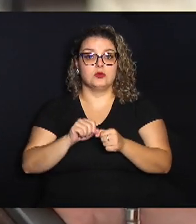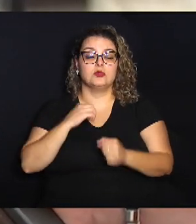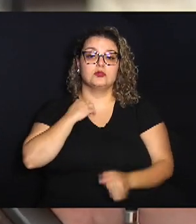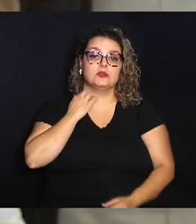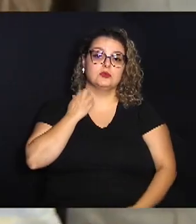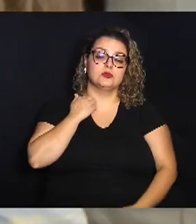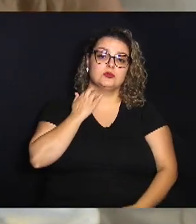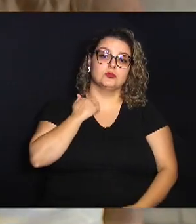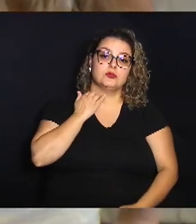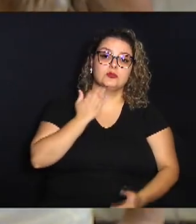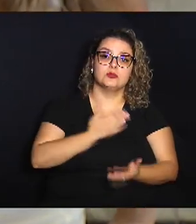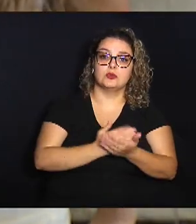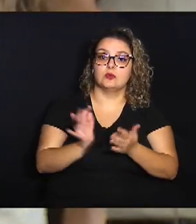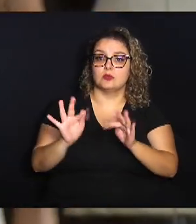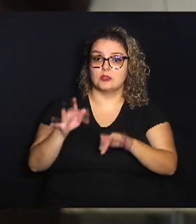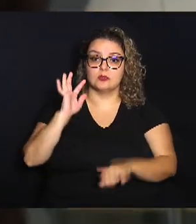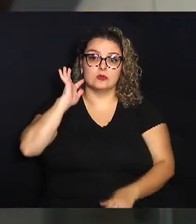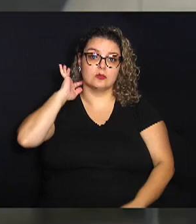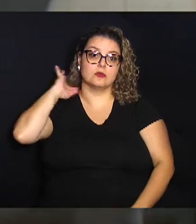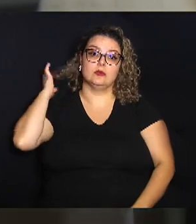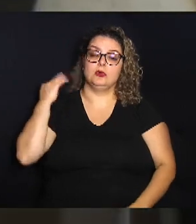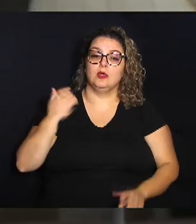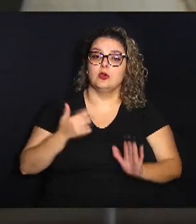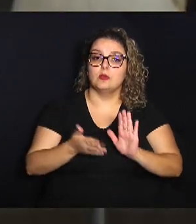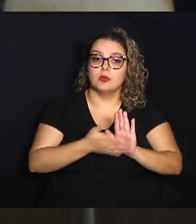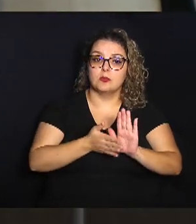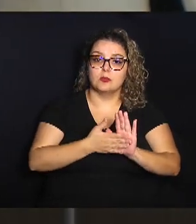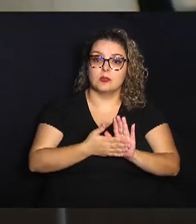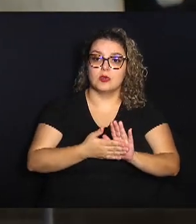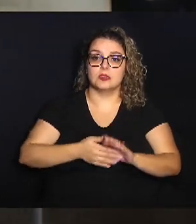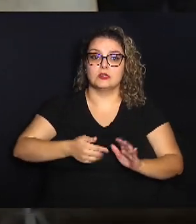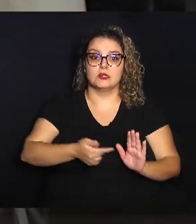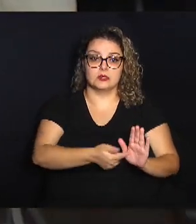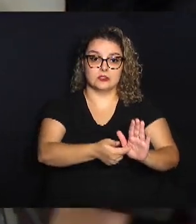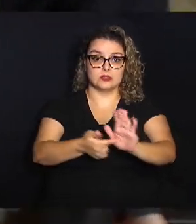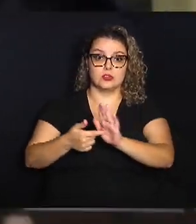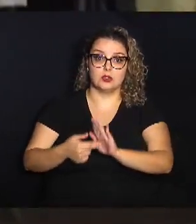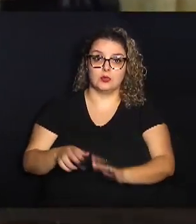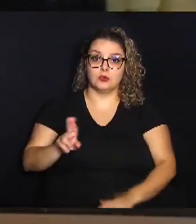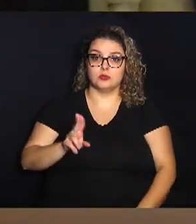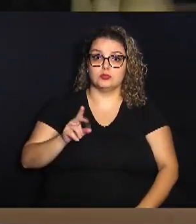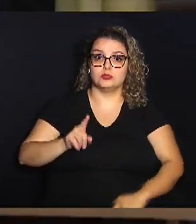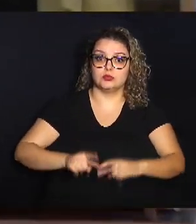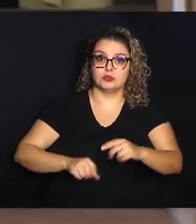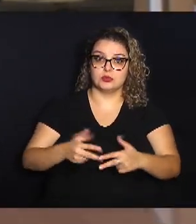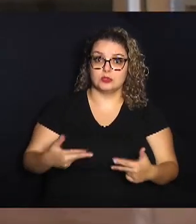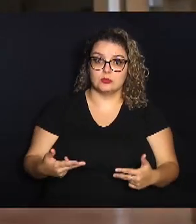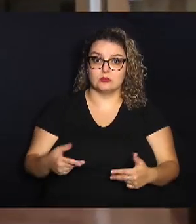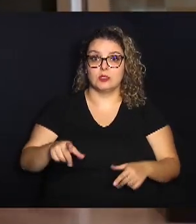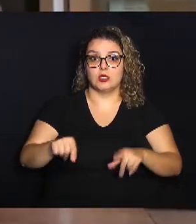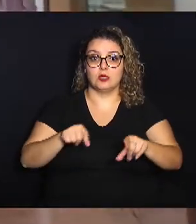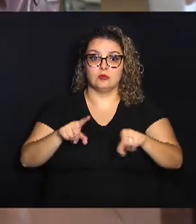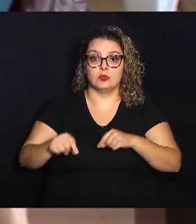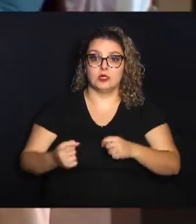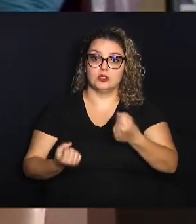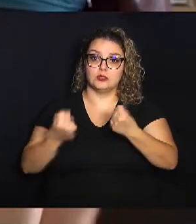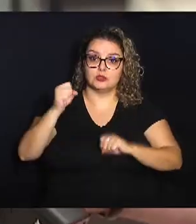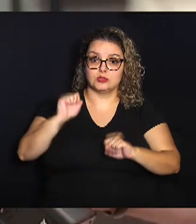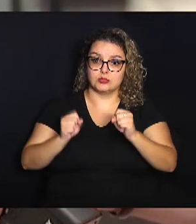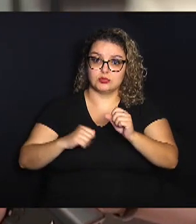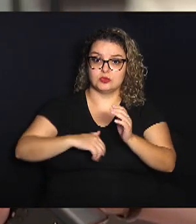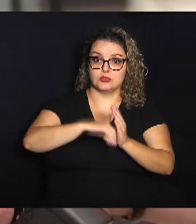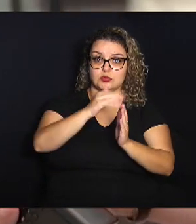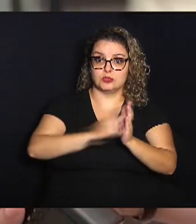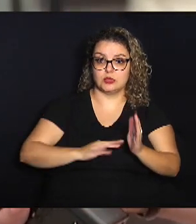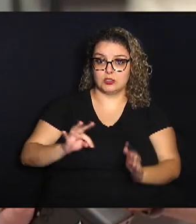início ao fim. A proposta da mostra é o uso de produtos naturais como alternativa aos procedimentos industriais de tingimento têxtil.